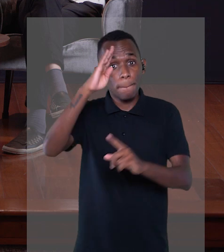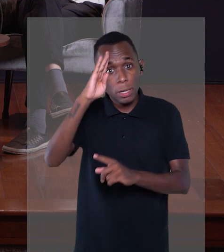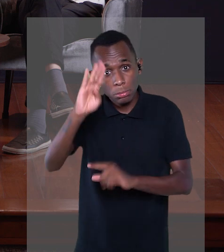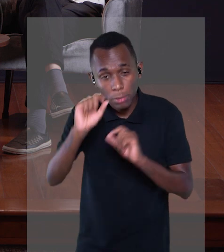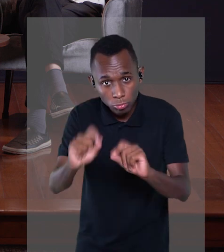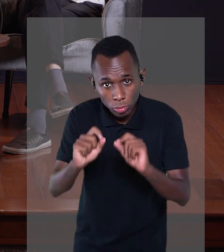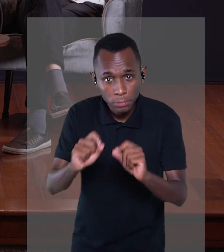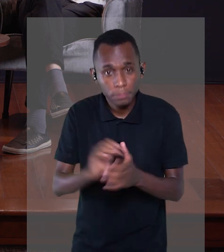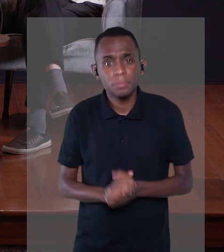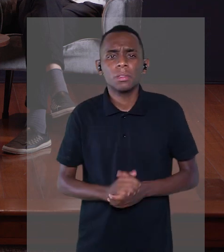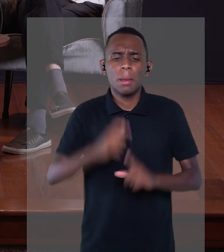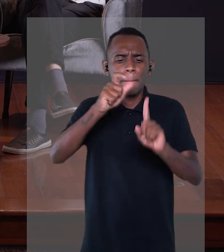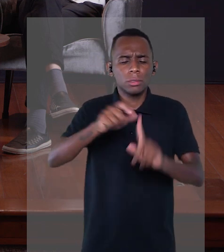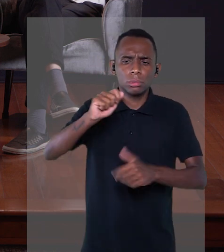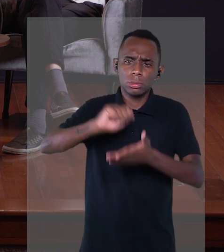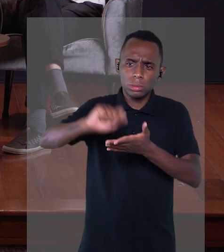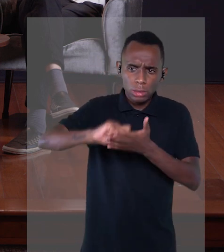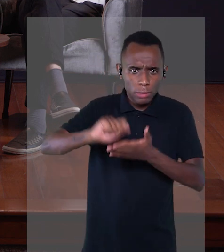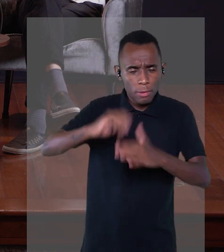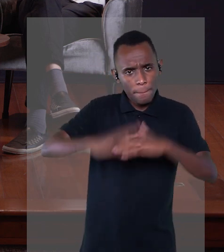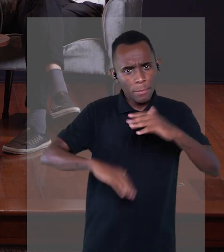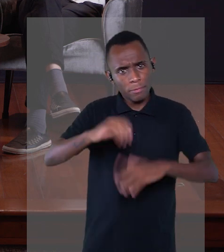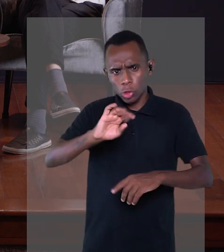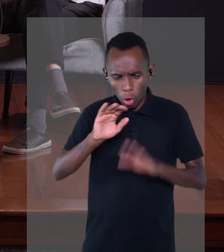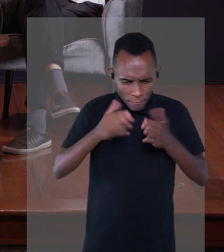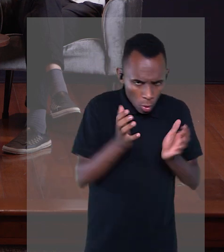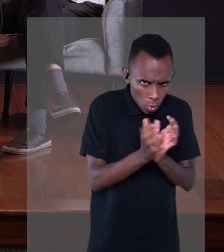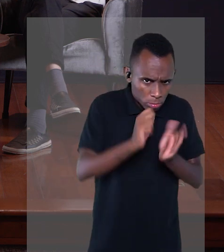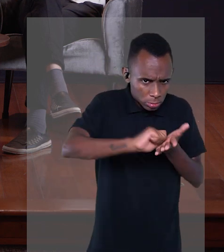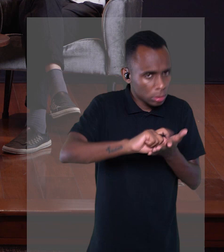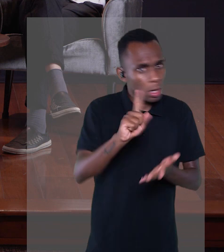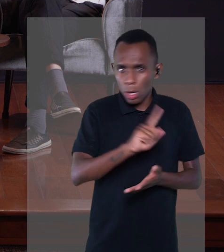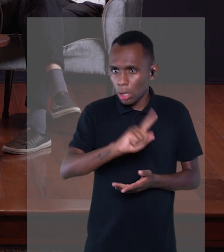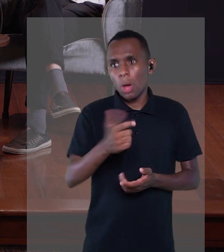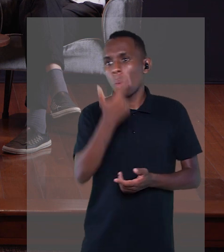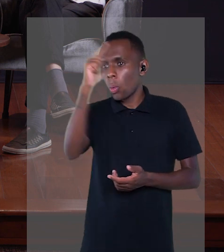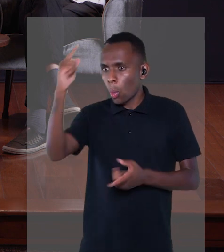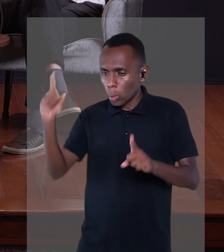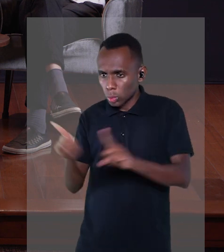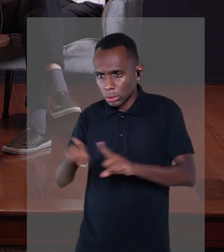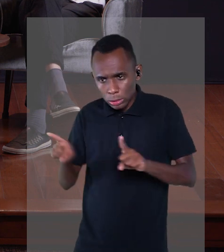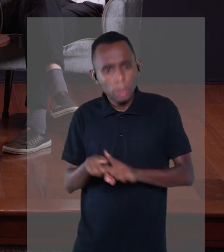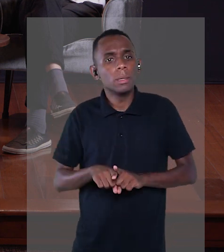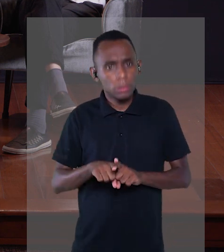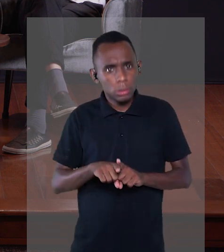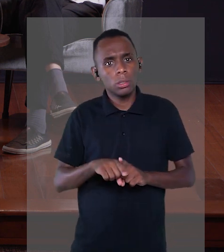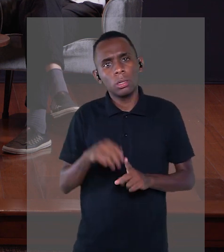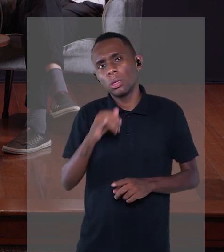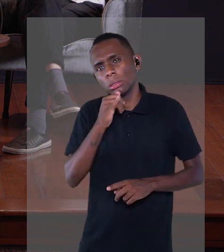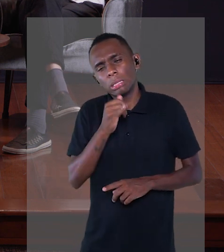principalmente escritores, mas não só escritores, né? Tem no Drible, está cheio disso, O Homem que